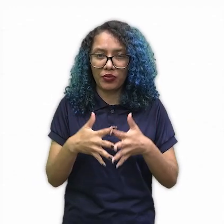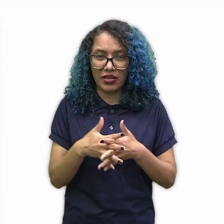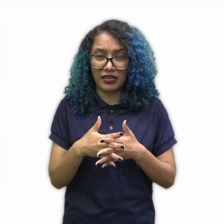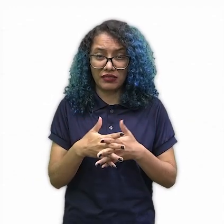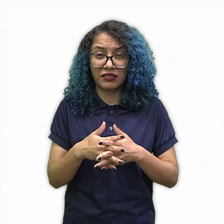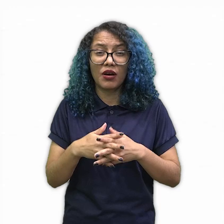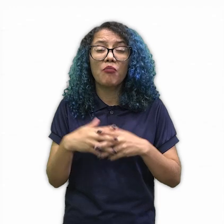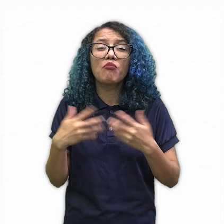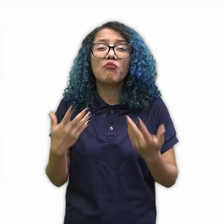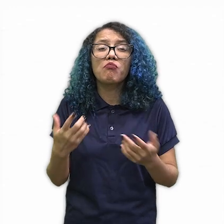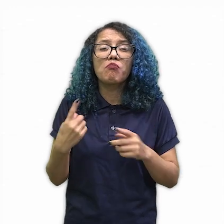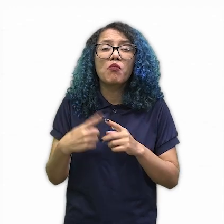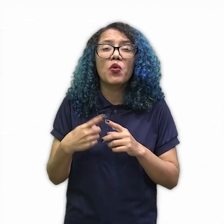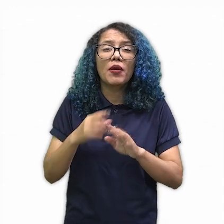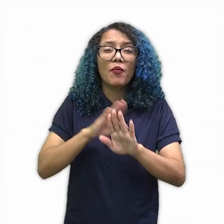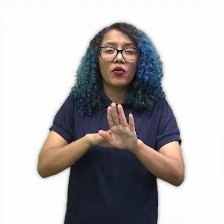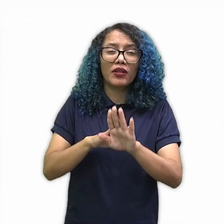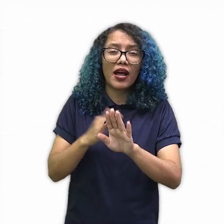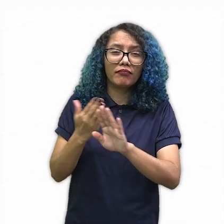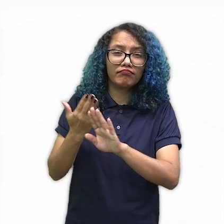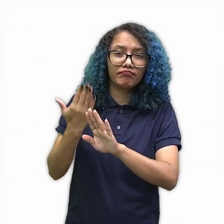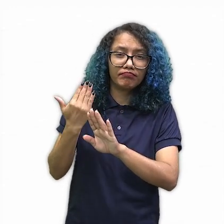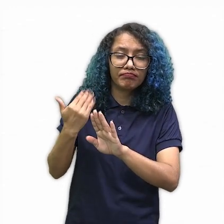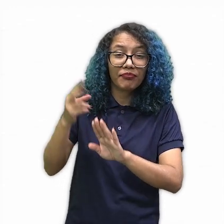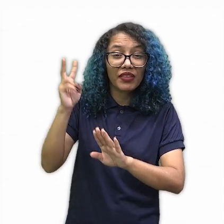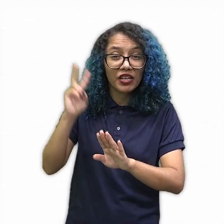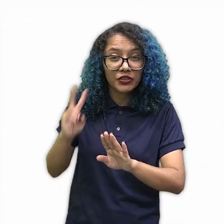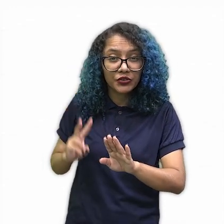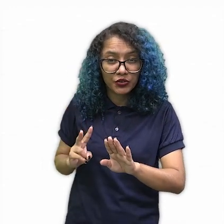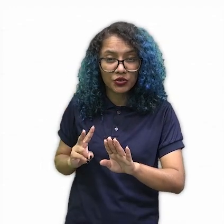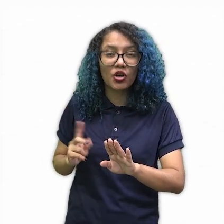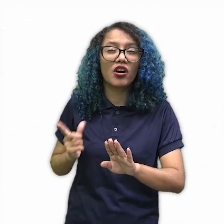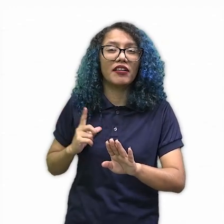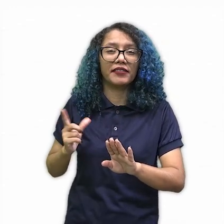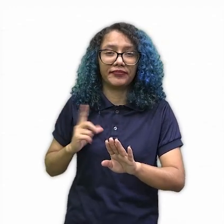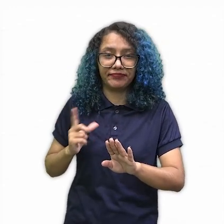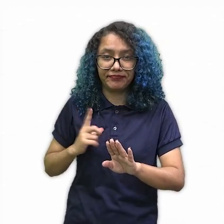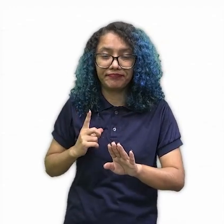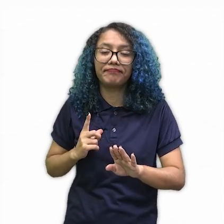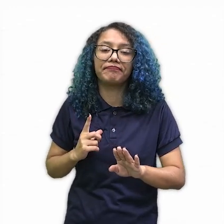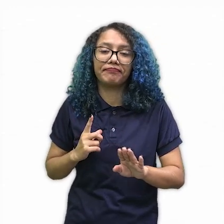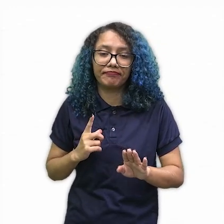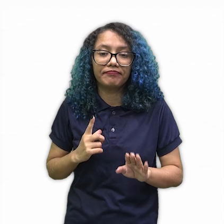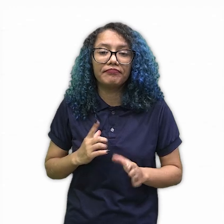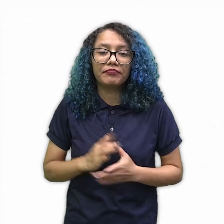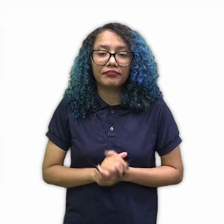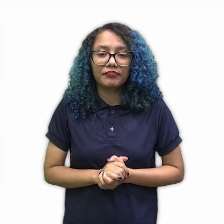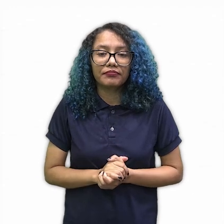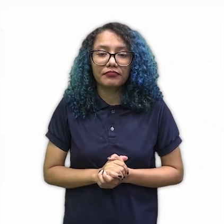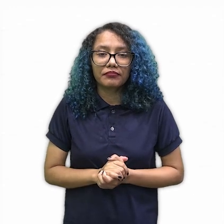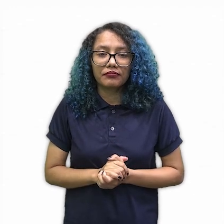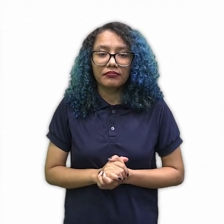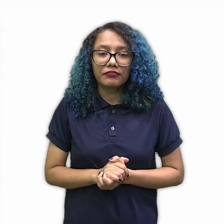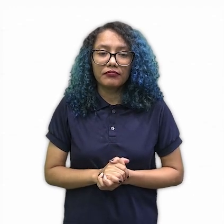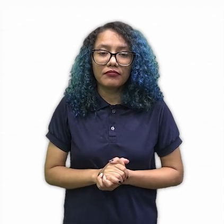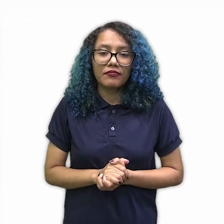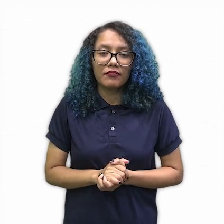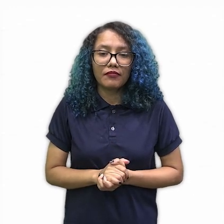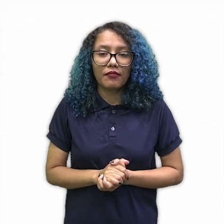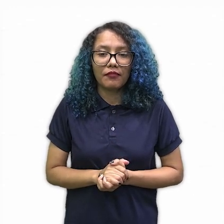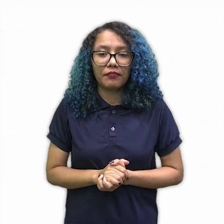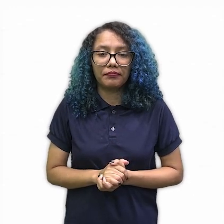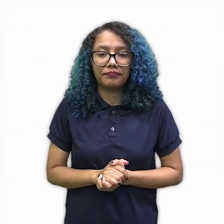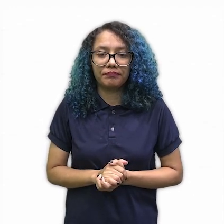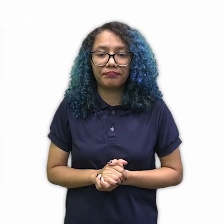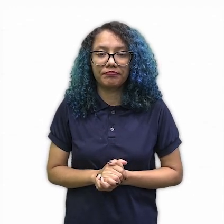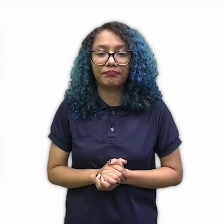Então, nesses países africanos, existem longas histórias aí, tá? Que acaba testemunhando aí uma